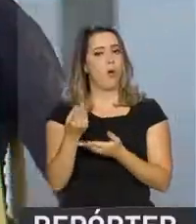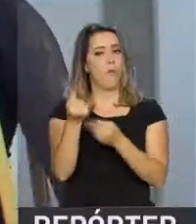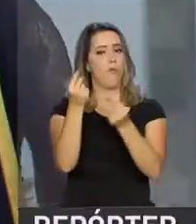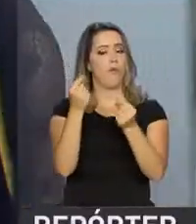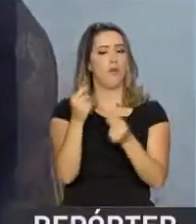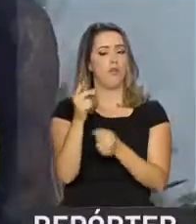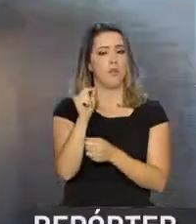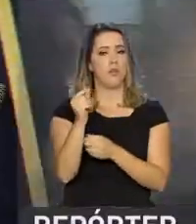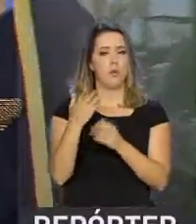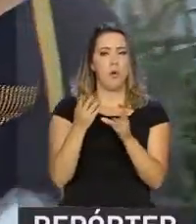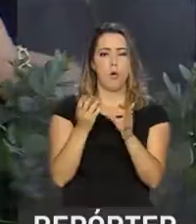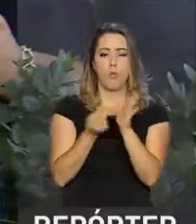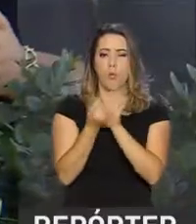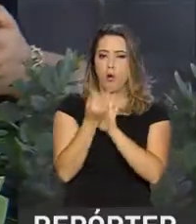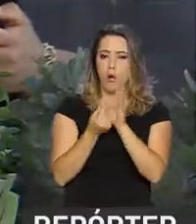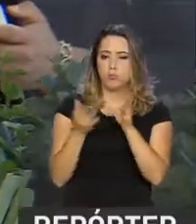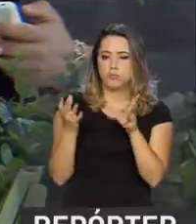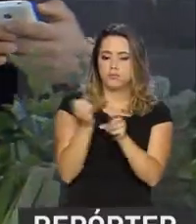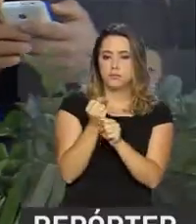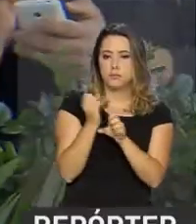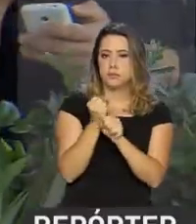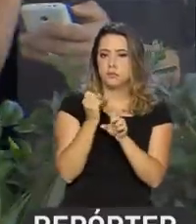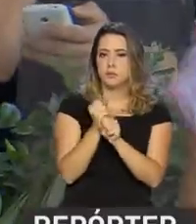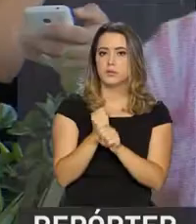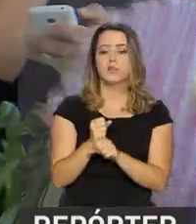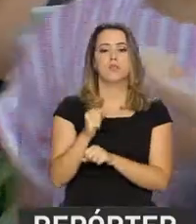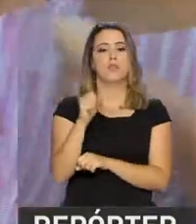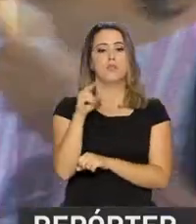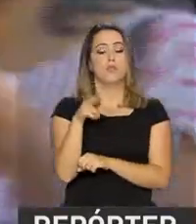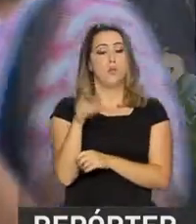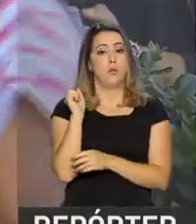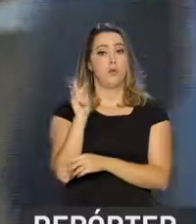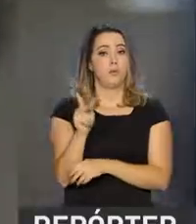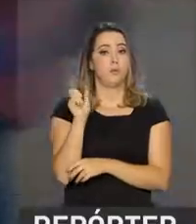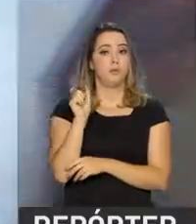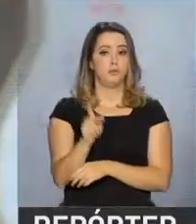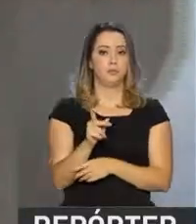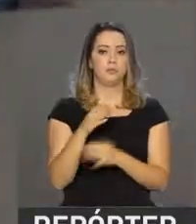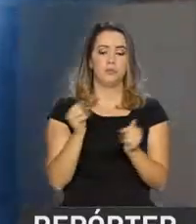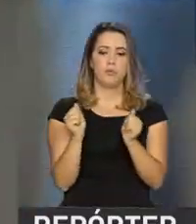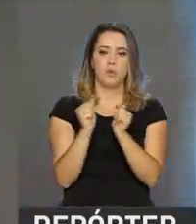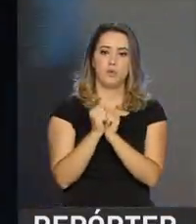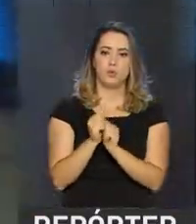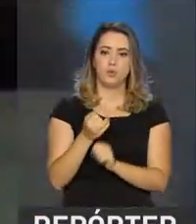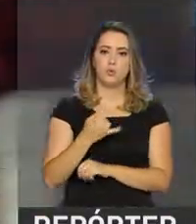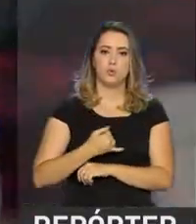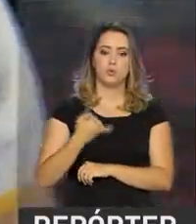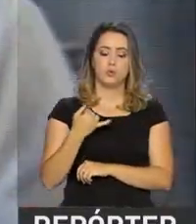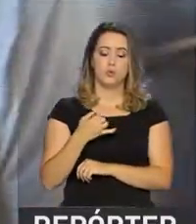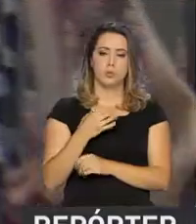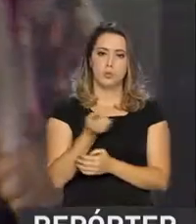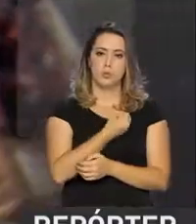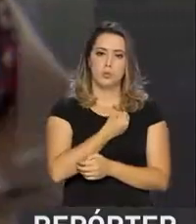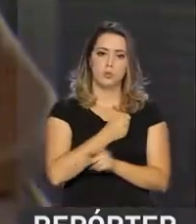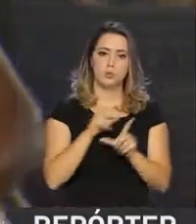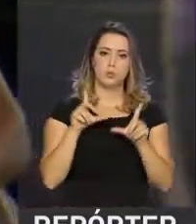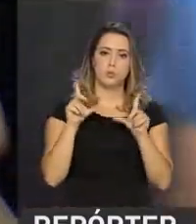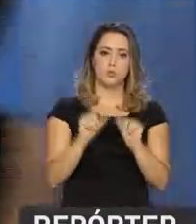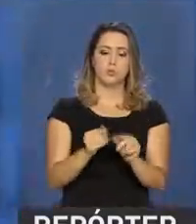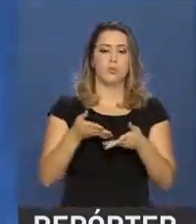cálculo usado na hora que o trabalhador da iniciativa privada perde a aposentadoria junto há dados que mostram o menor número de